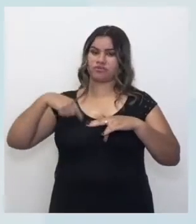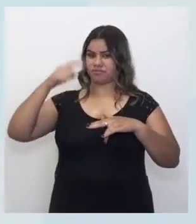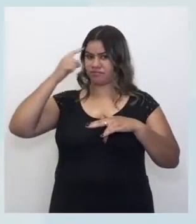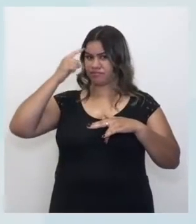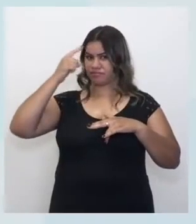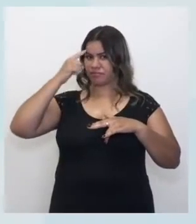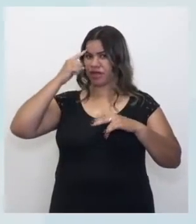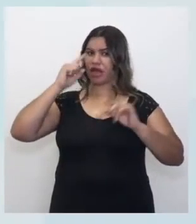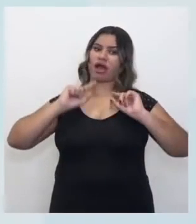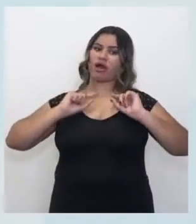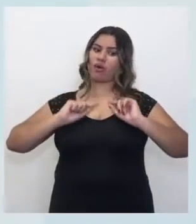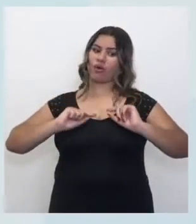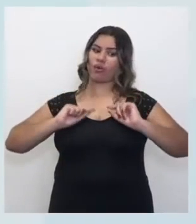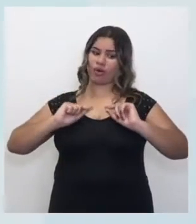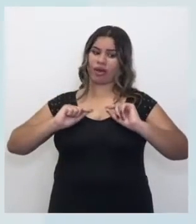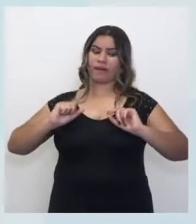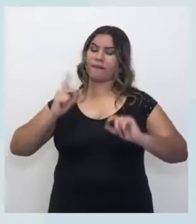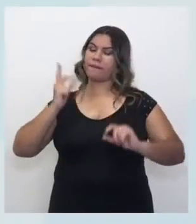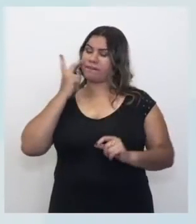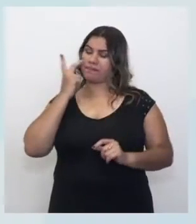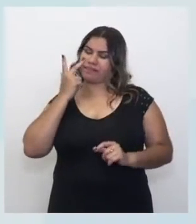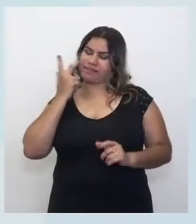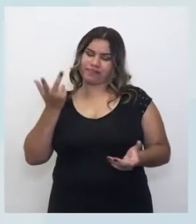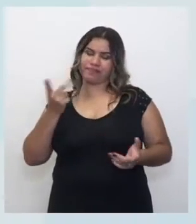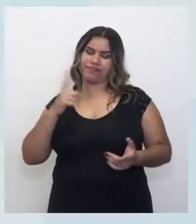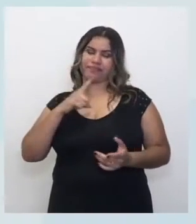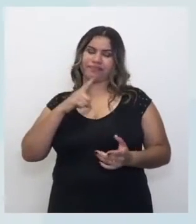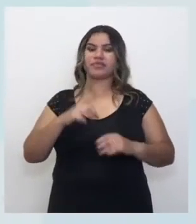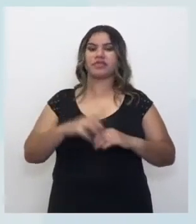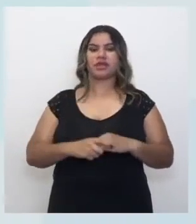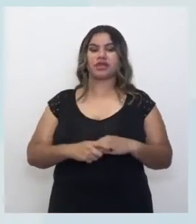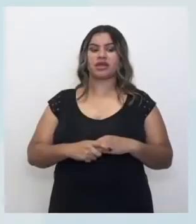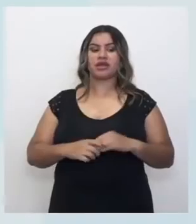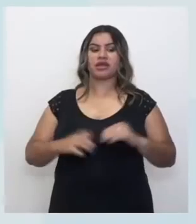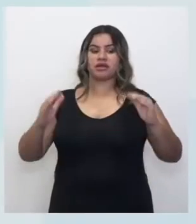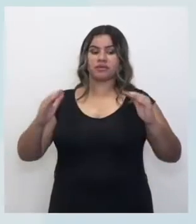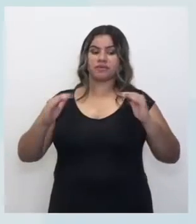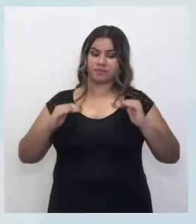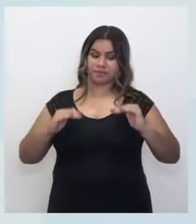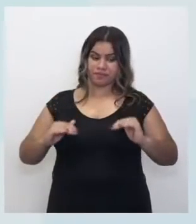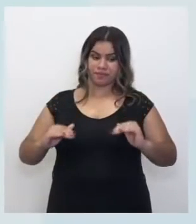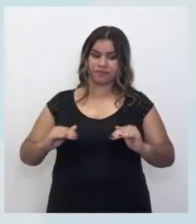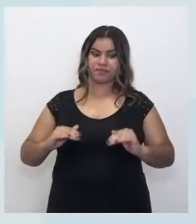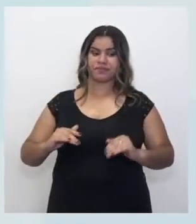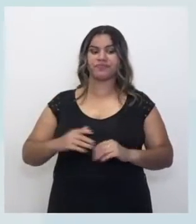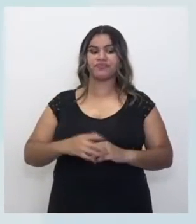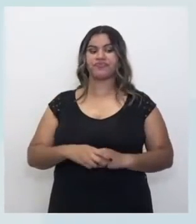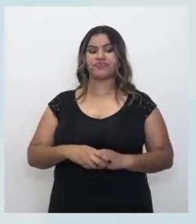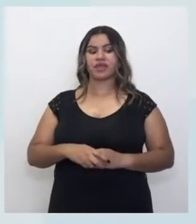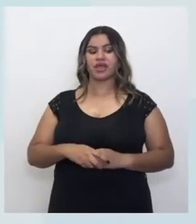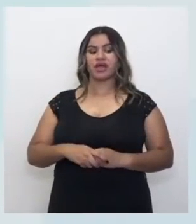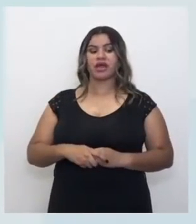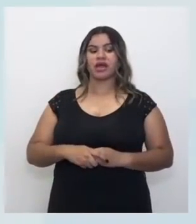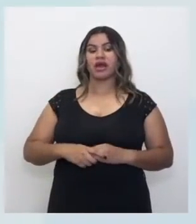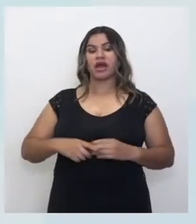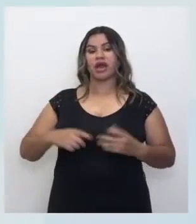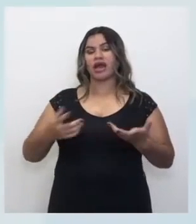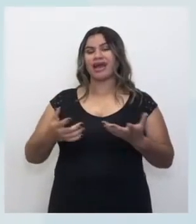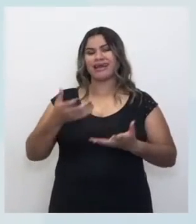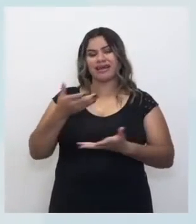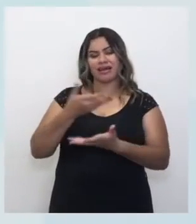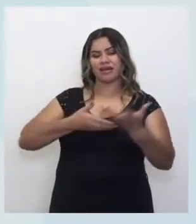nele como natural, né? Para além disso, a relação não consciente do indivíduo com essa